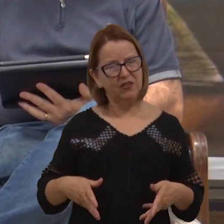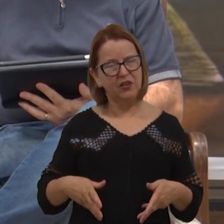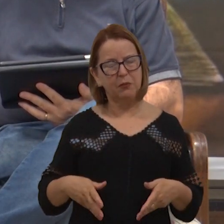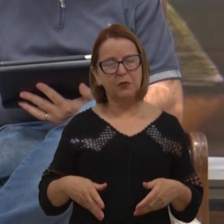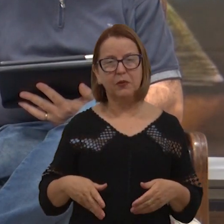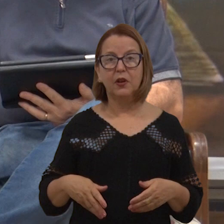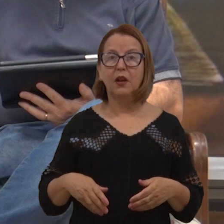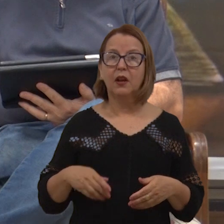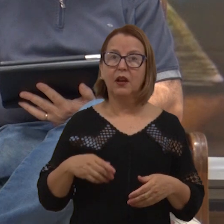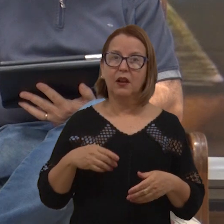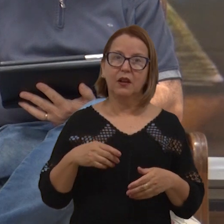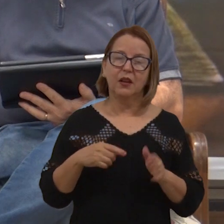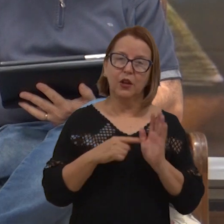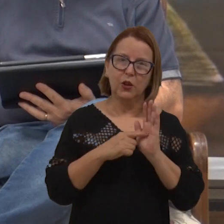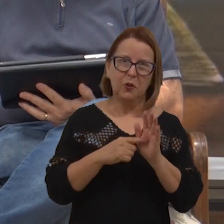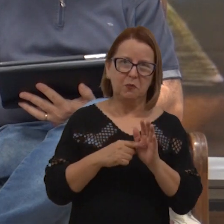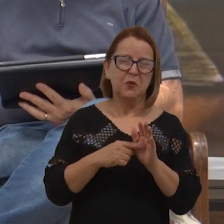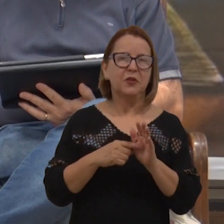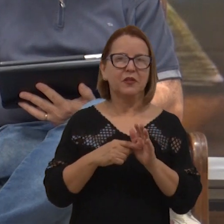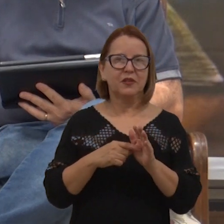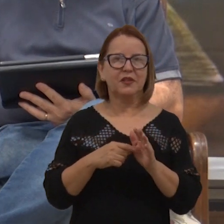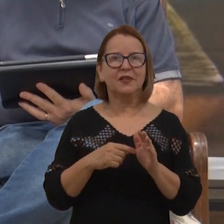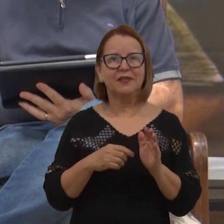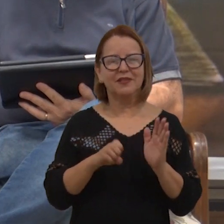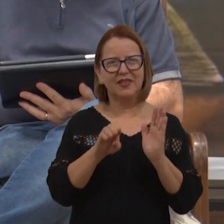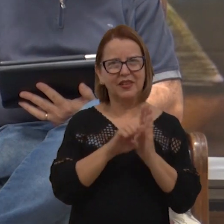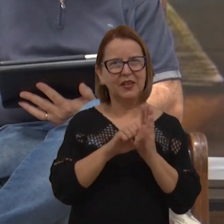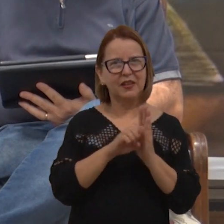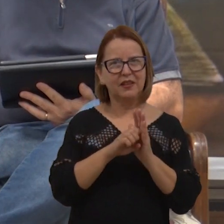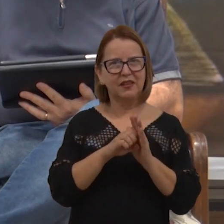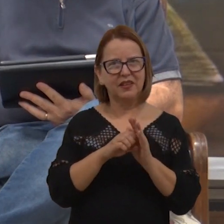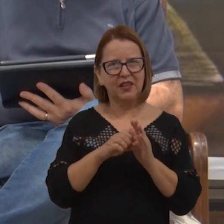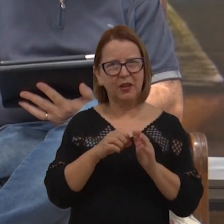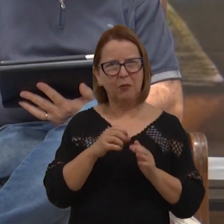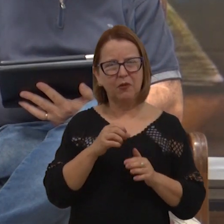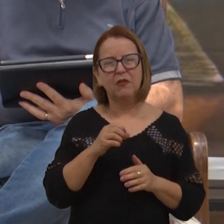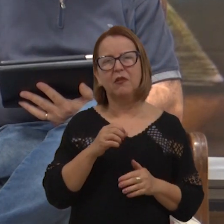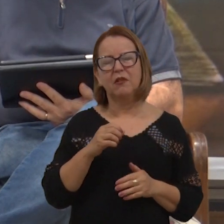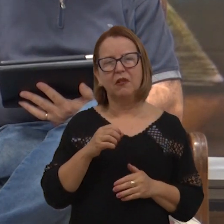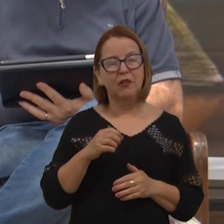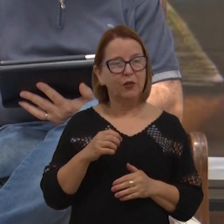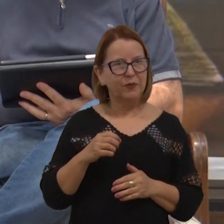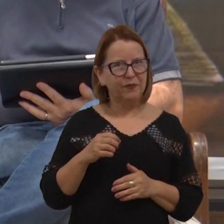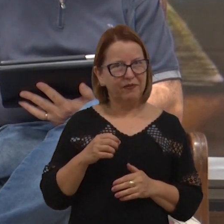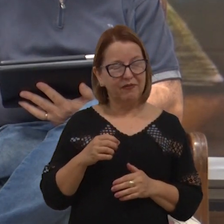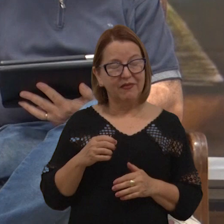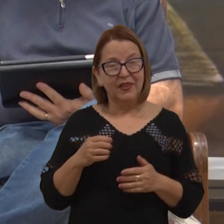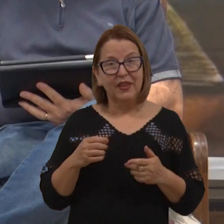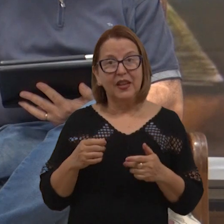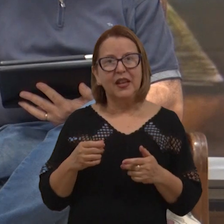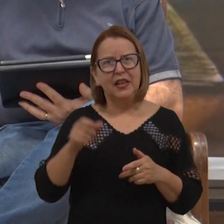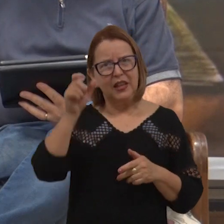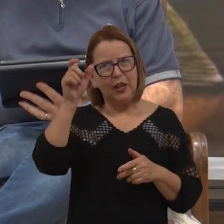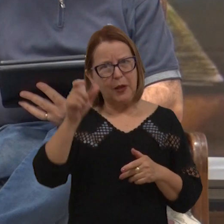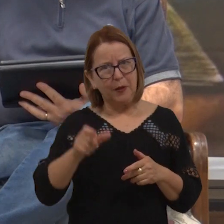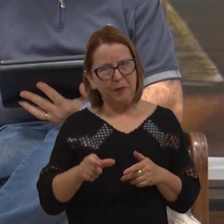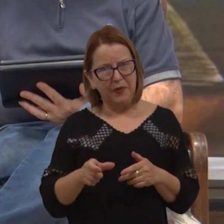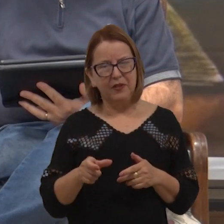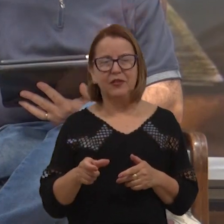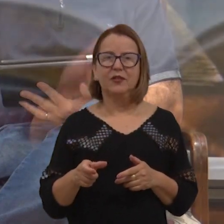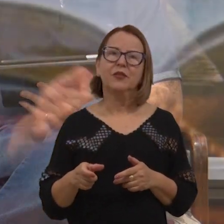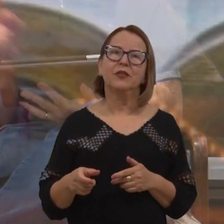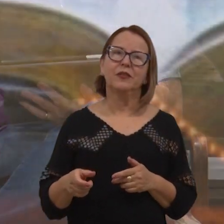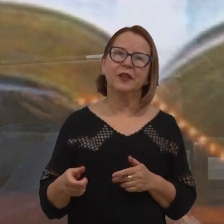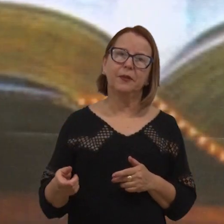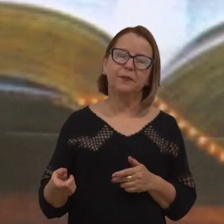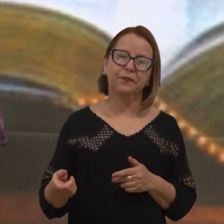estou passando, que cada um de vocês passam, pessoas que combinam uma coisa que você não cumpre, pessoa que vem, pega o